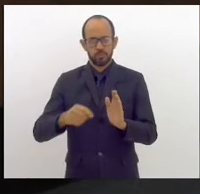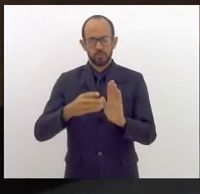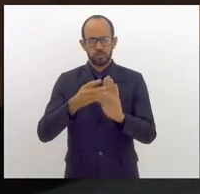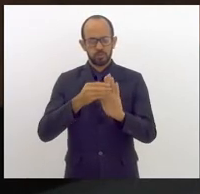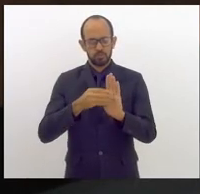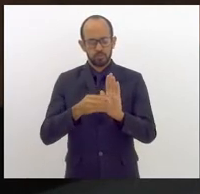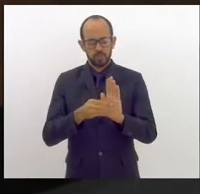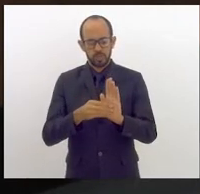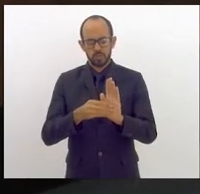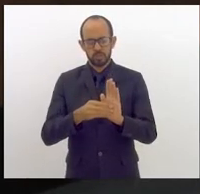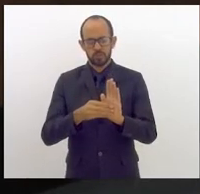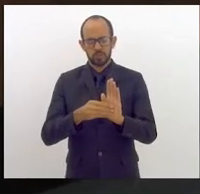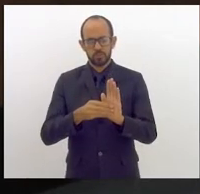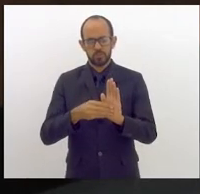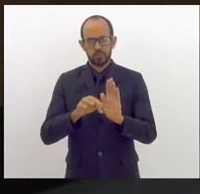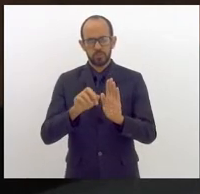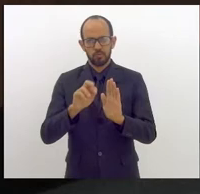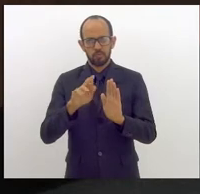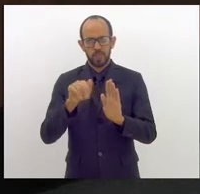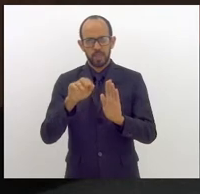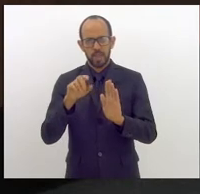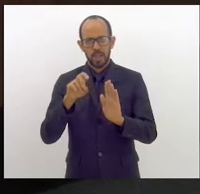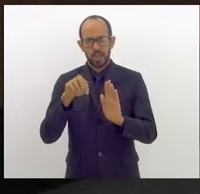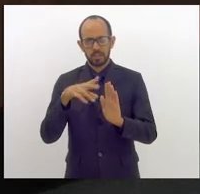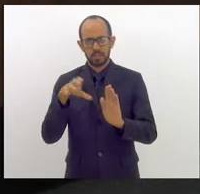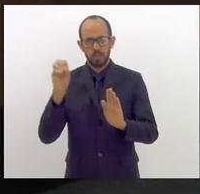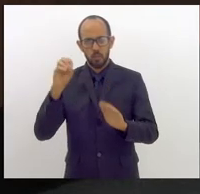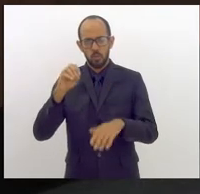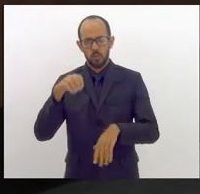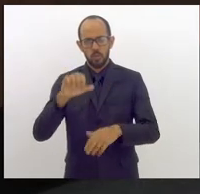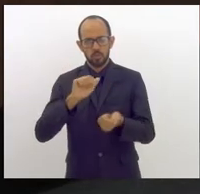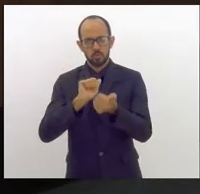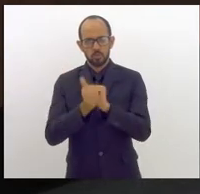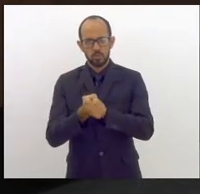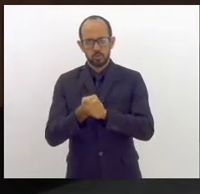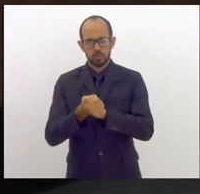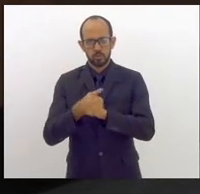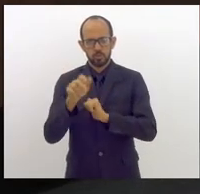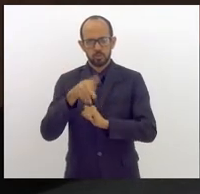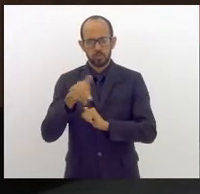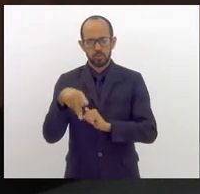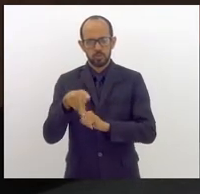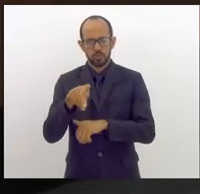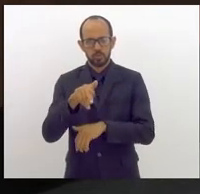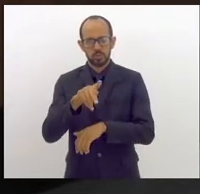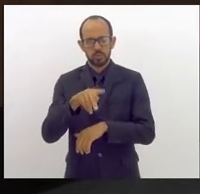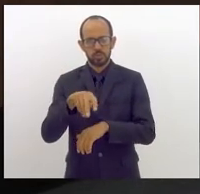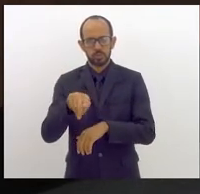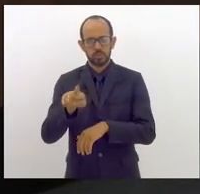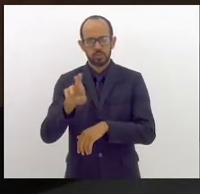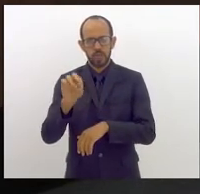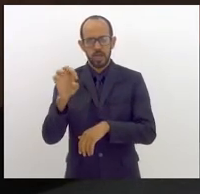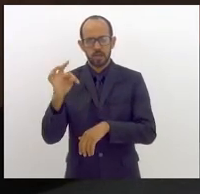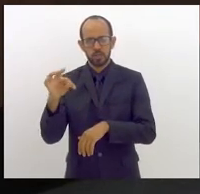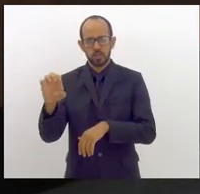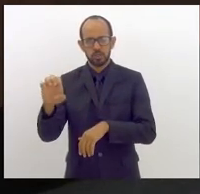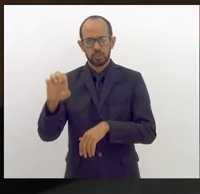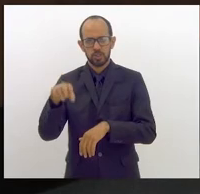Registro em Federação desportiva regular dos professores de artes marciais